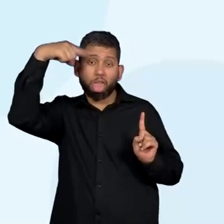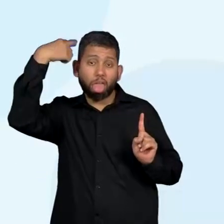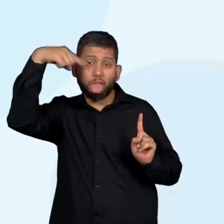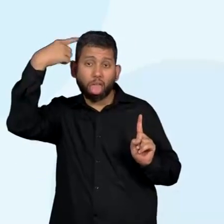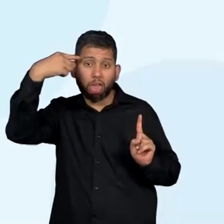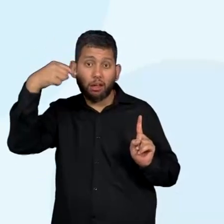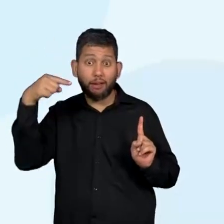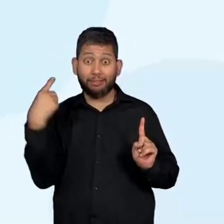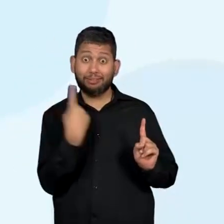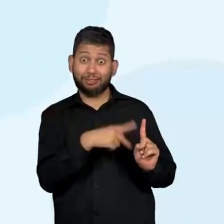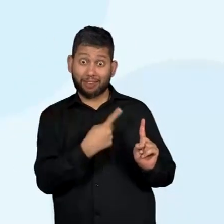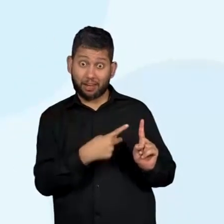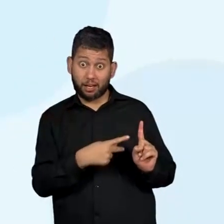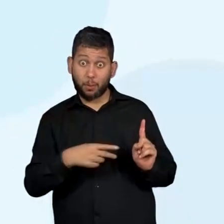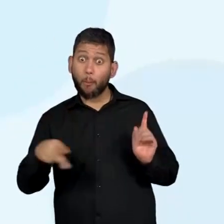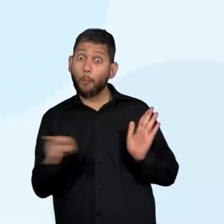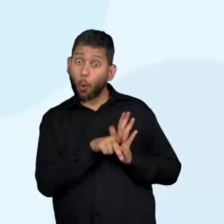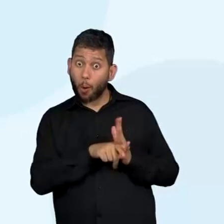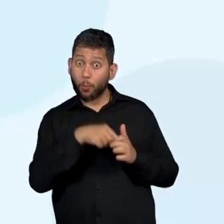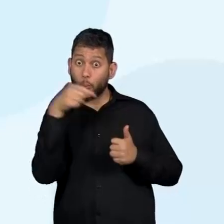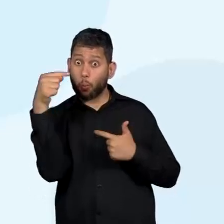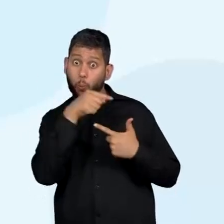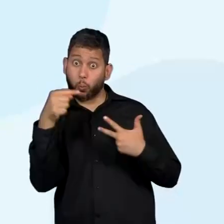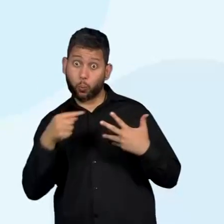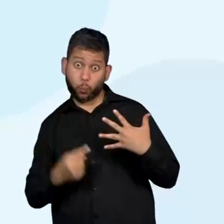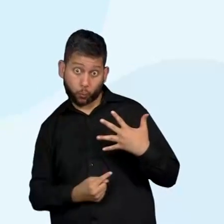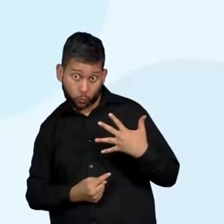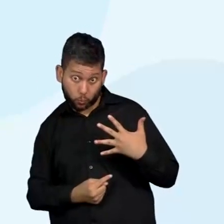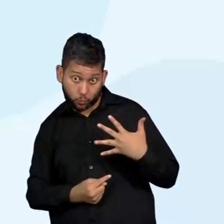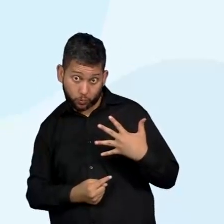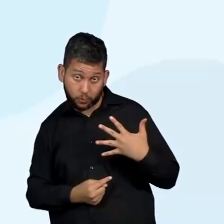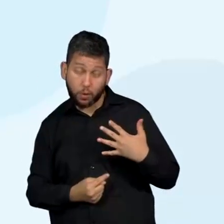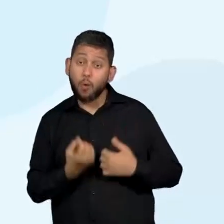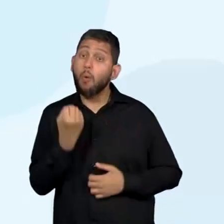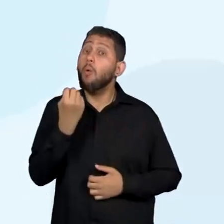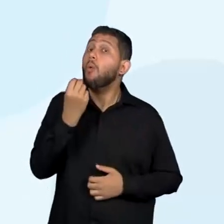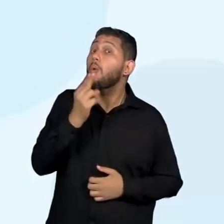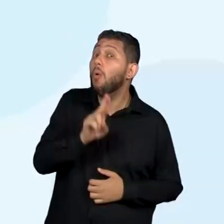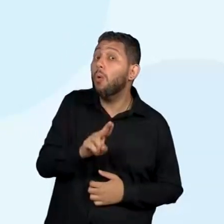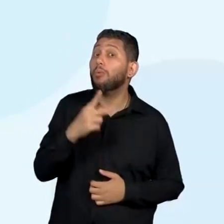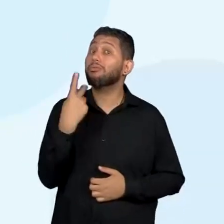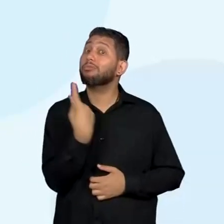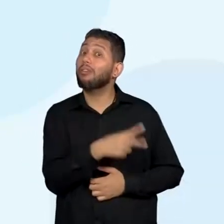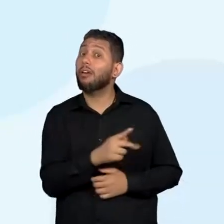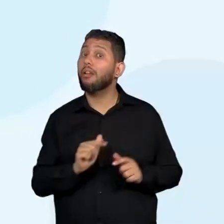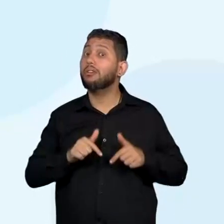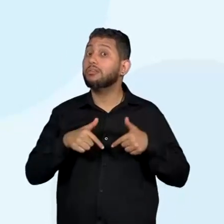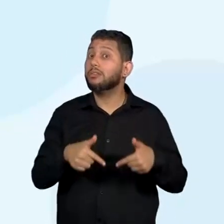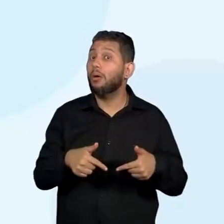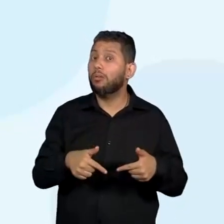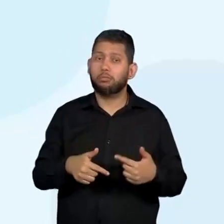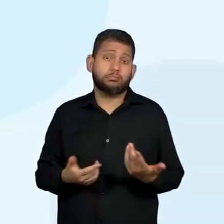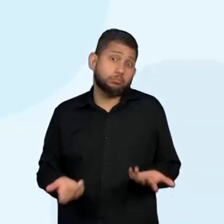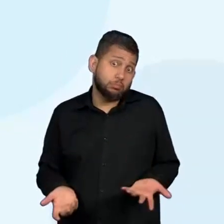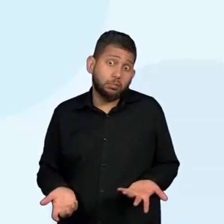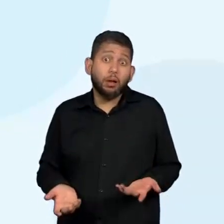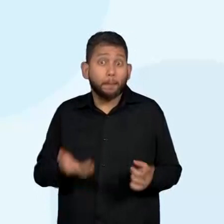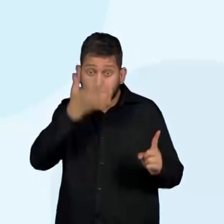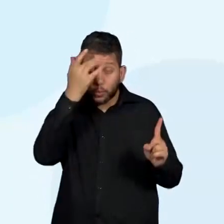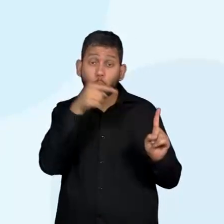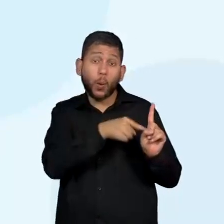se é adjetivo ou é verbo. No nosso caso, doidice é uma qualidade. Então, se doidice é